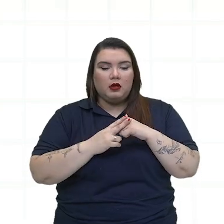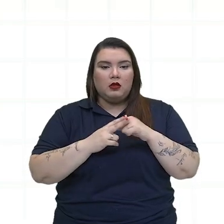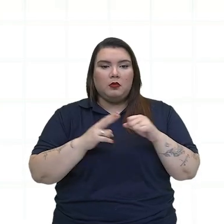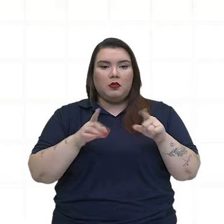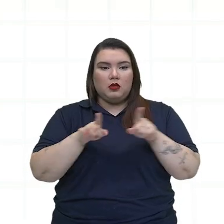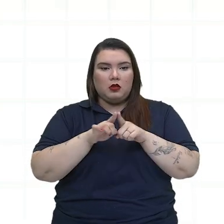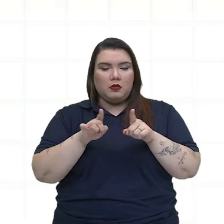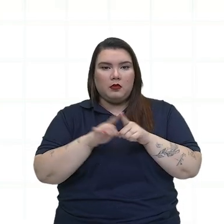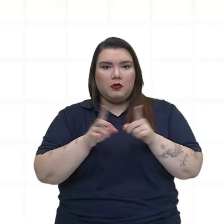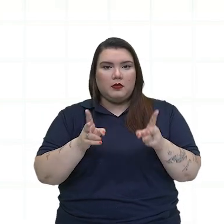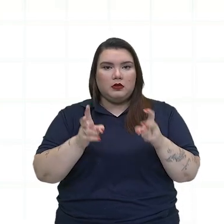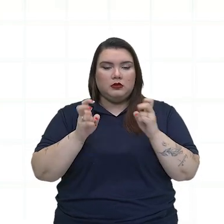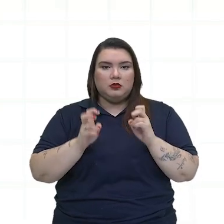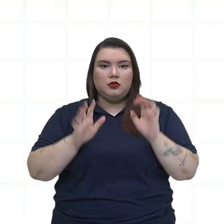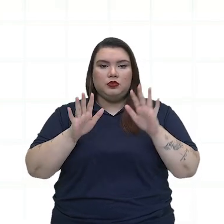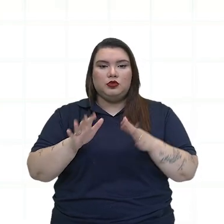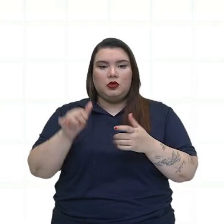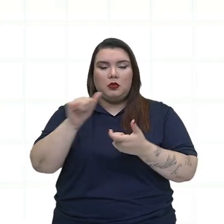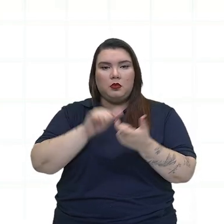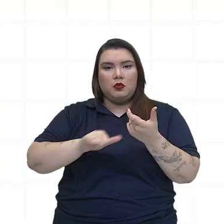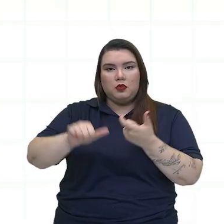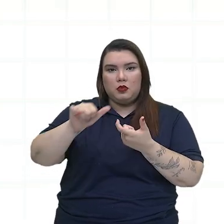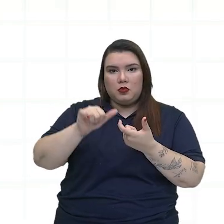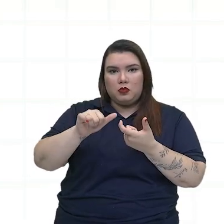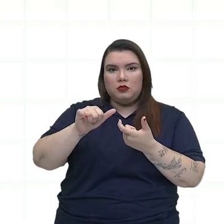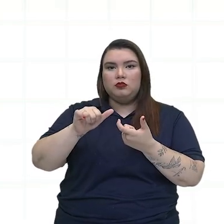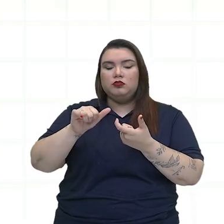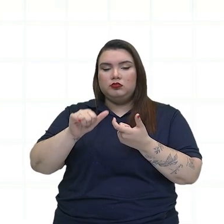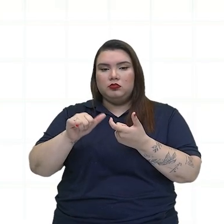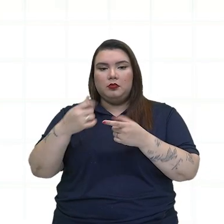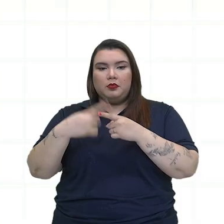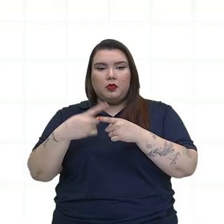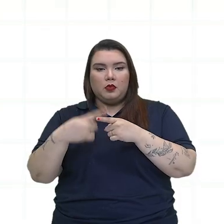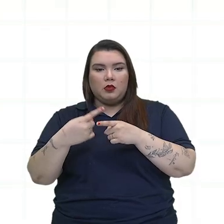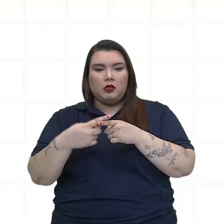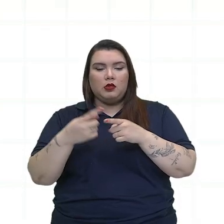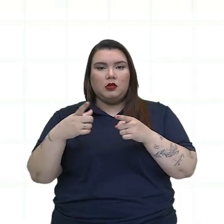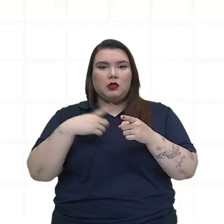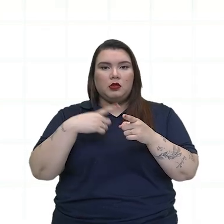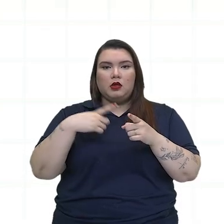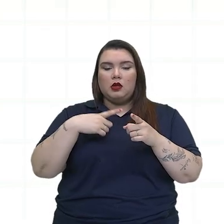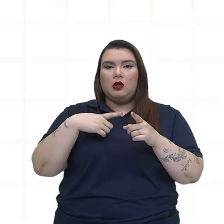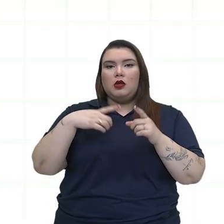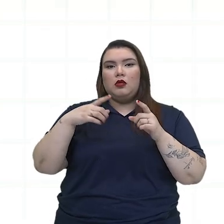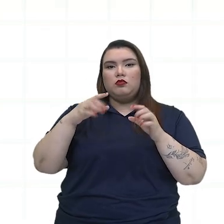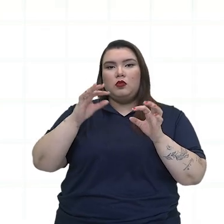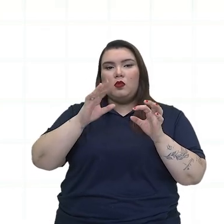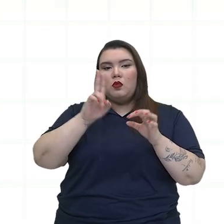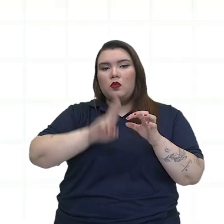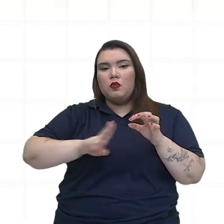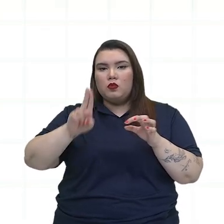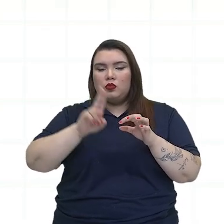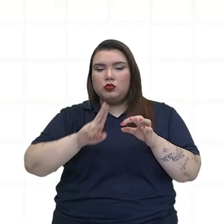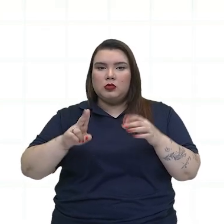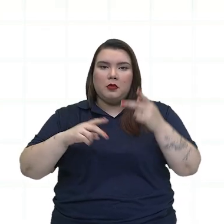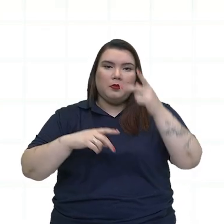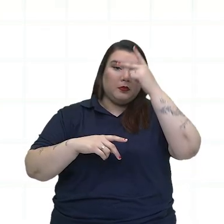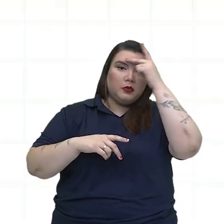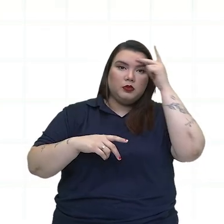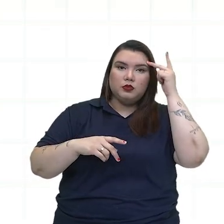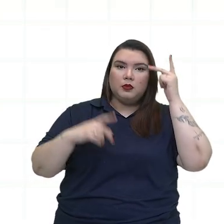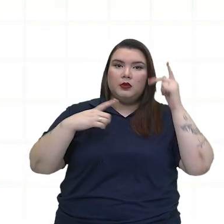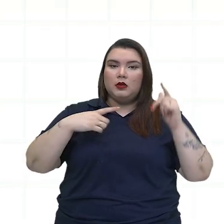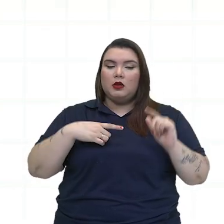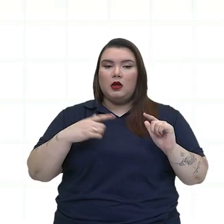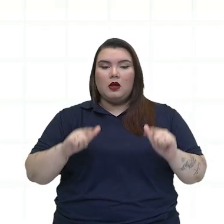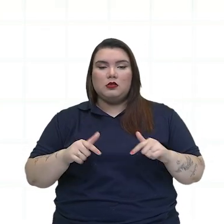está mais no infinitivo, ele recebe uma alteração aqui porque ele está sendo conjugado. Alguém está